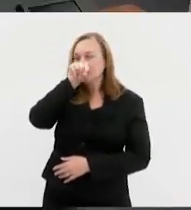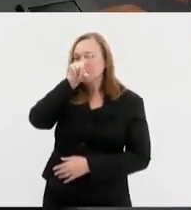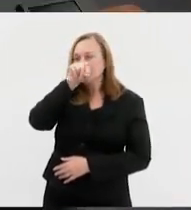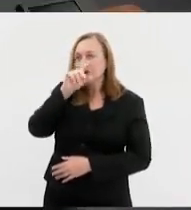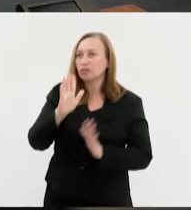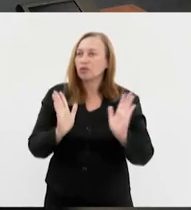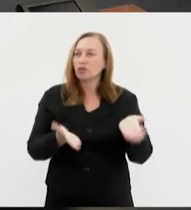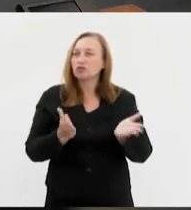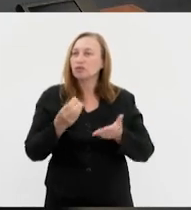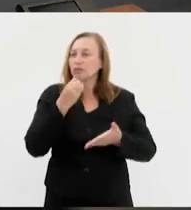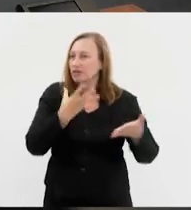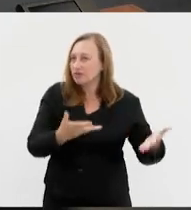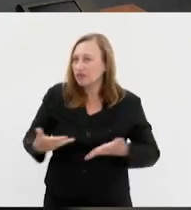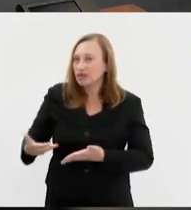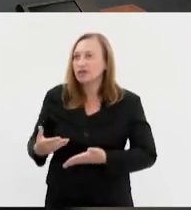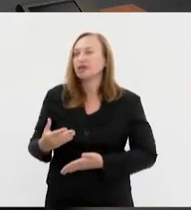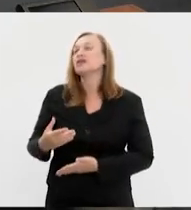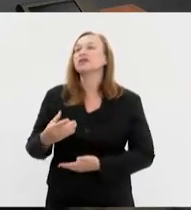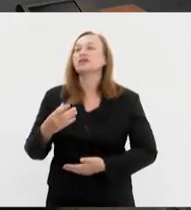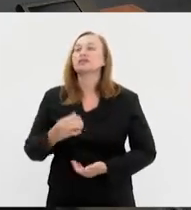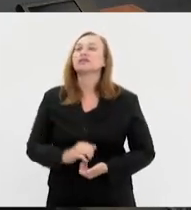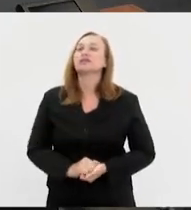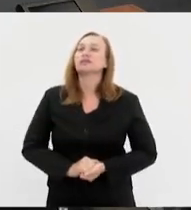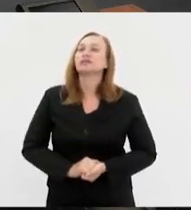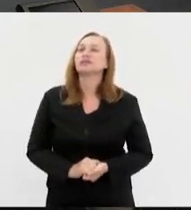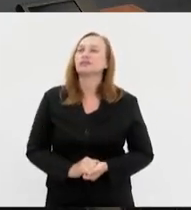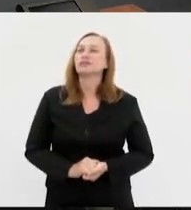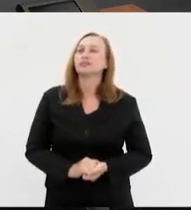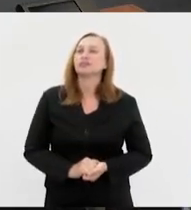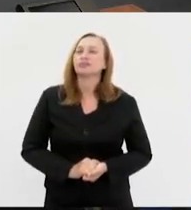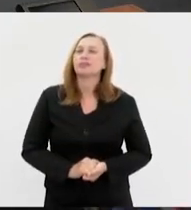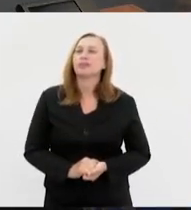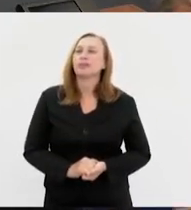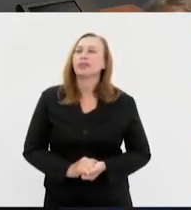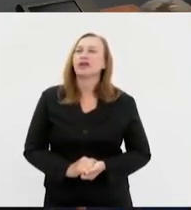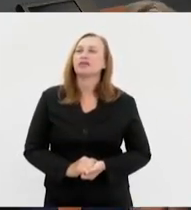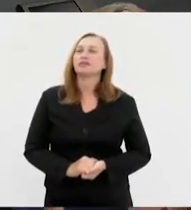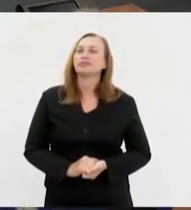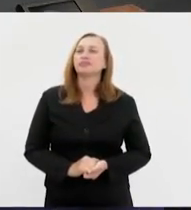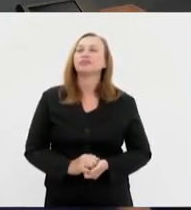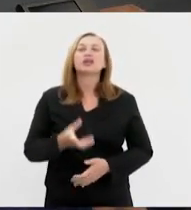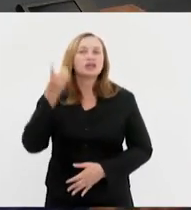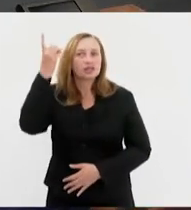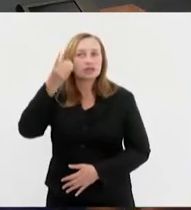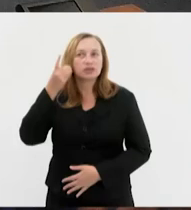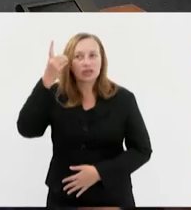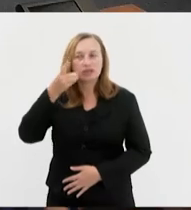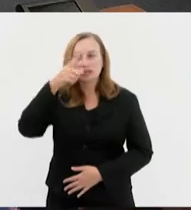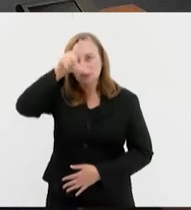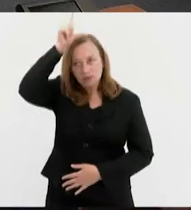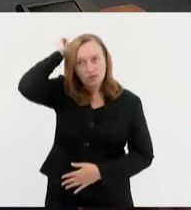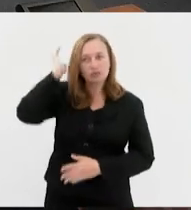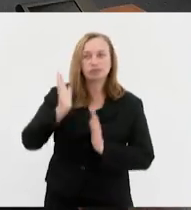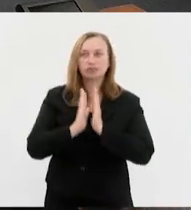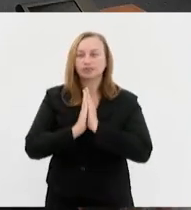deputado Calazans, sempre aqui nessa casa, onde Vossa Excelência tem história. Deputado Luiz Paulo, por favor.